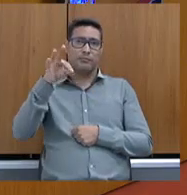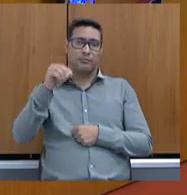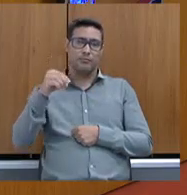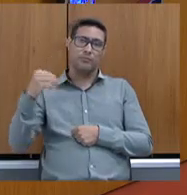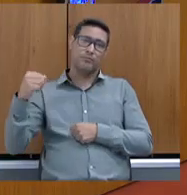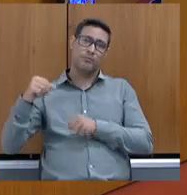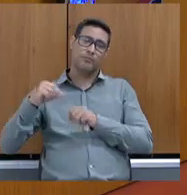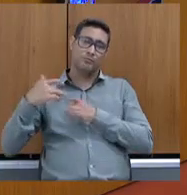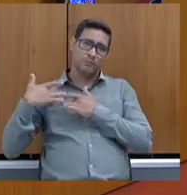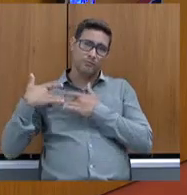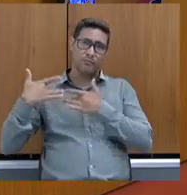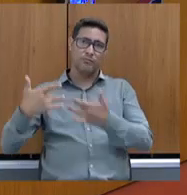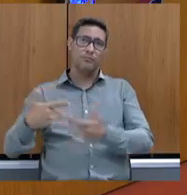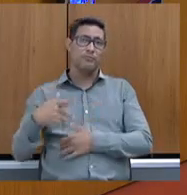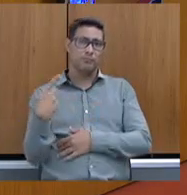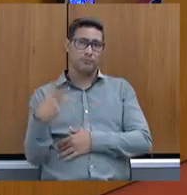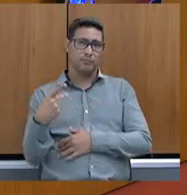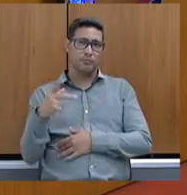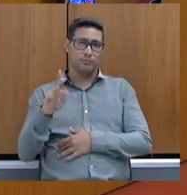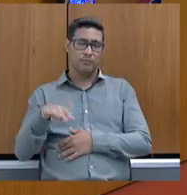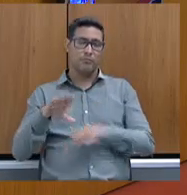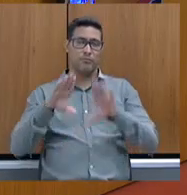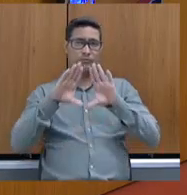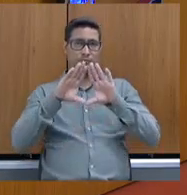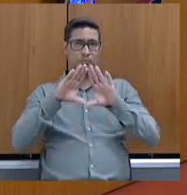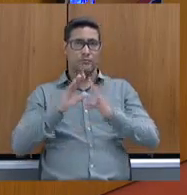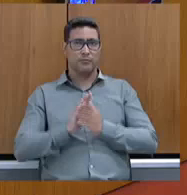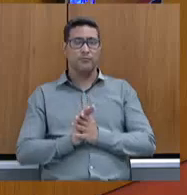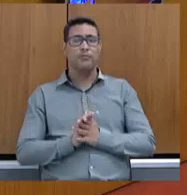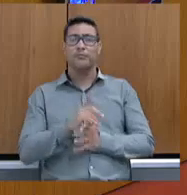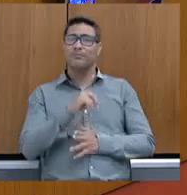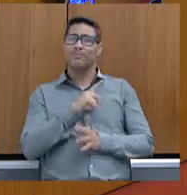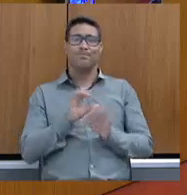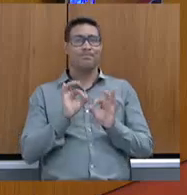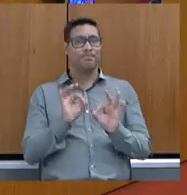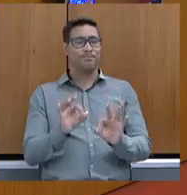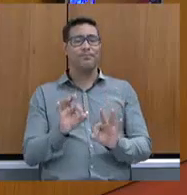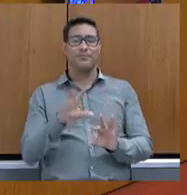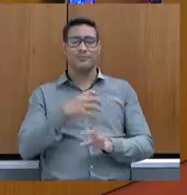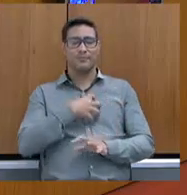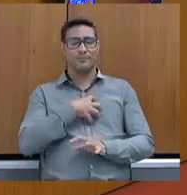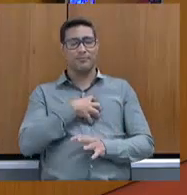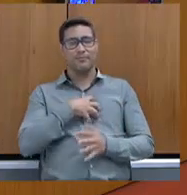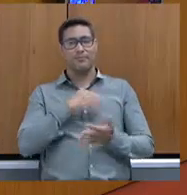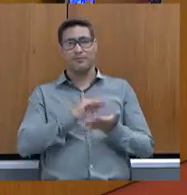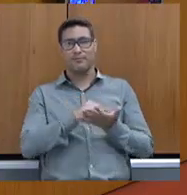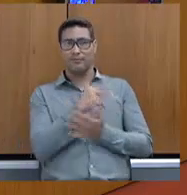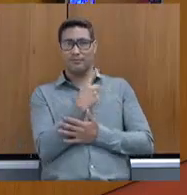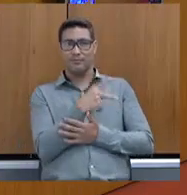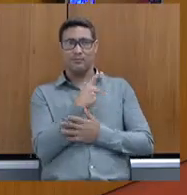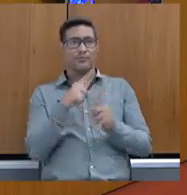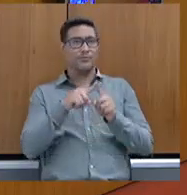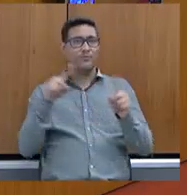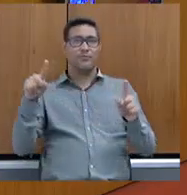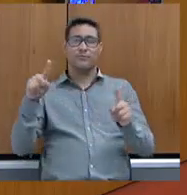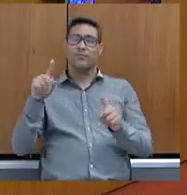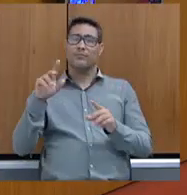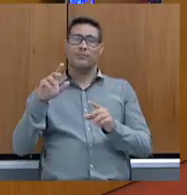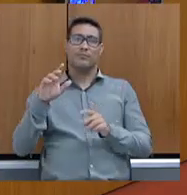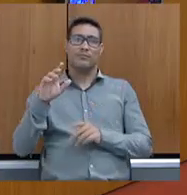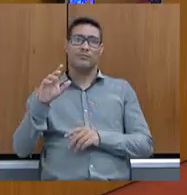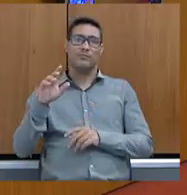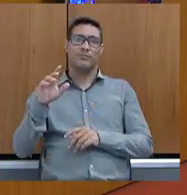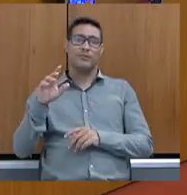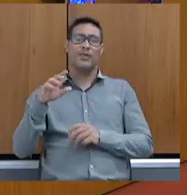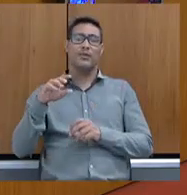casa parabéns por tudo você certamente mas não ficará longe por muito tempo tem certeza